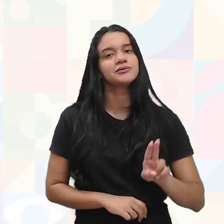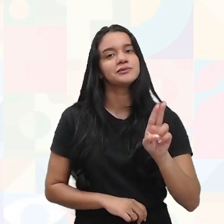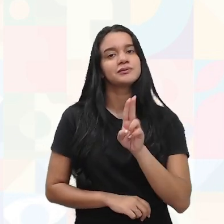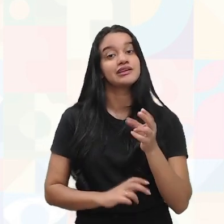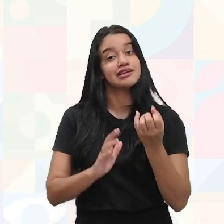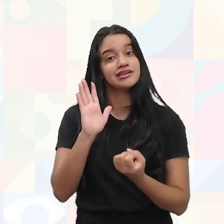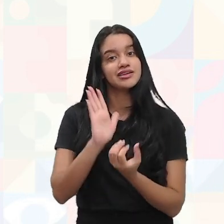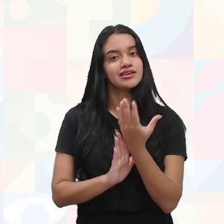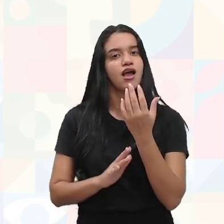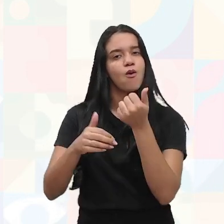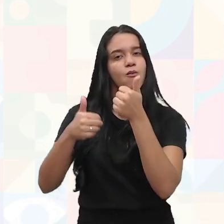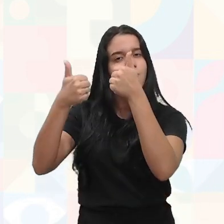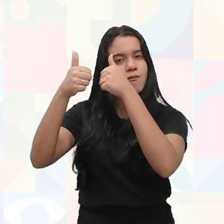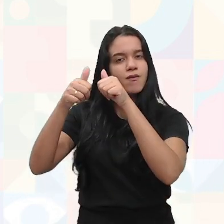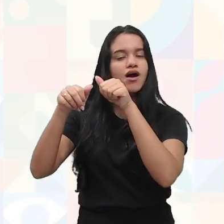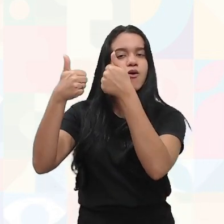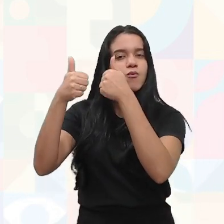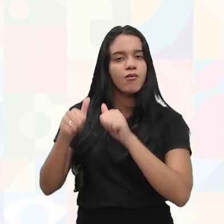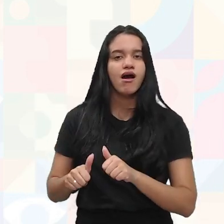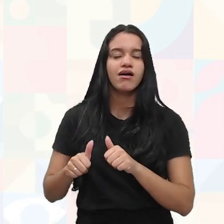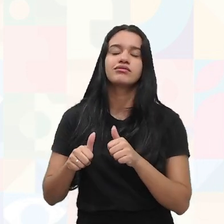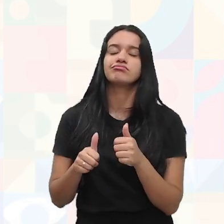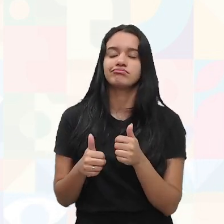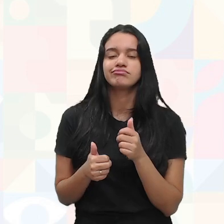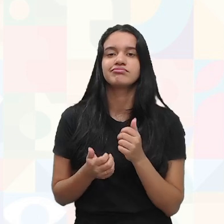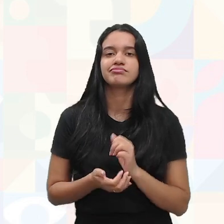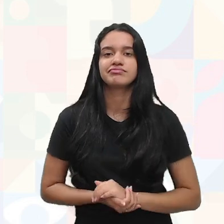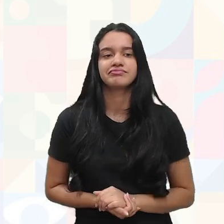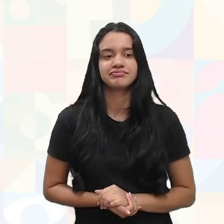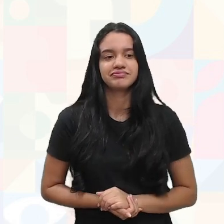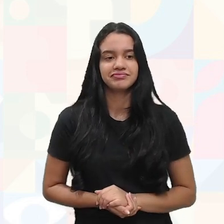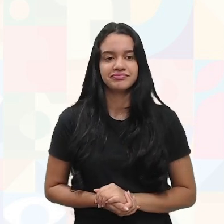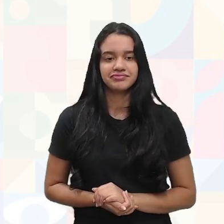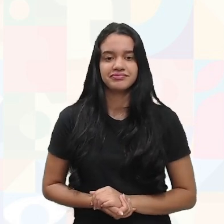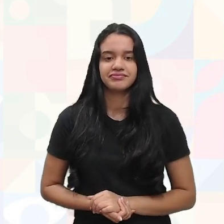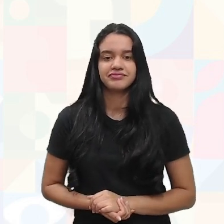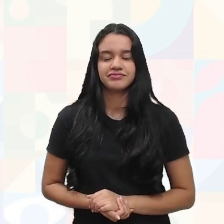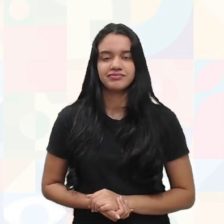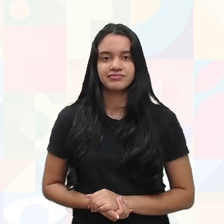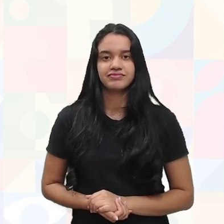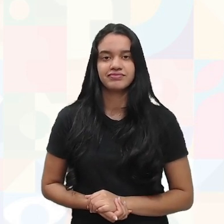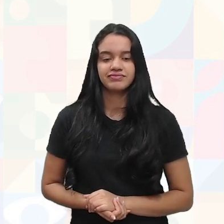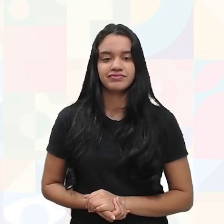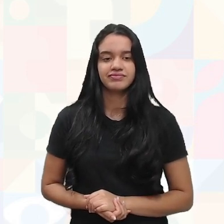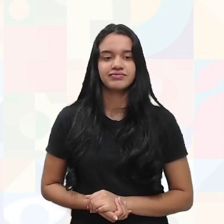arte ficar com um resultado tão bom quanto um usuário premium, certo?